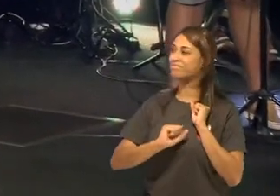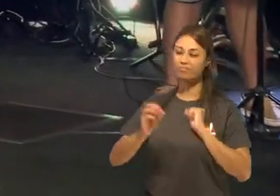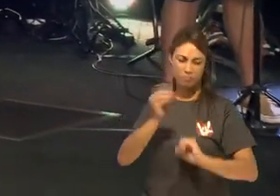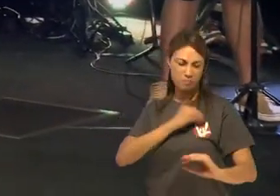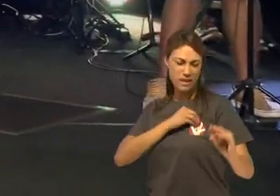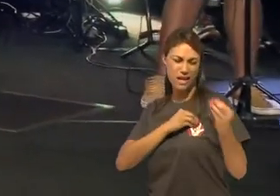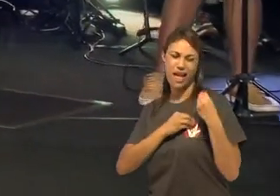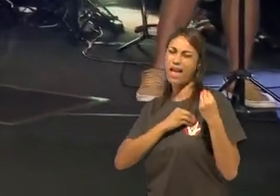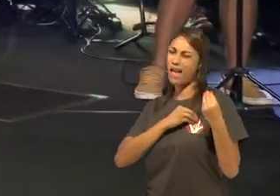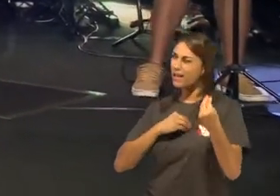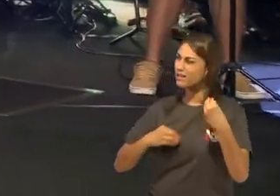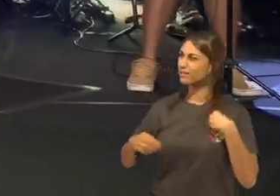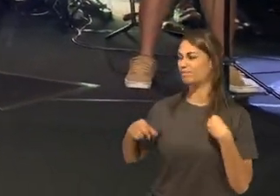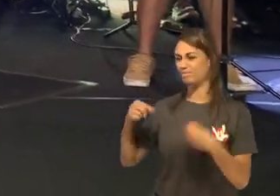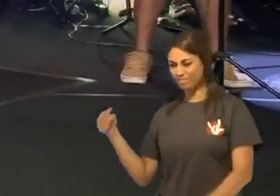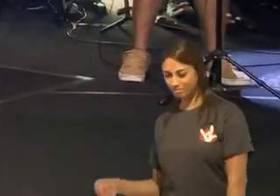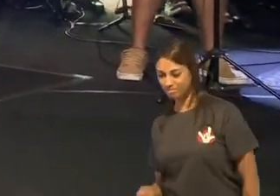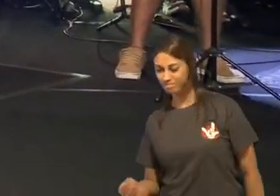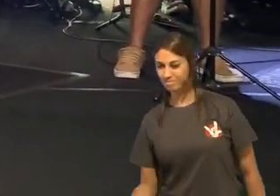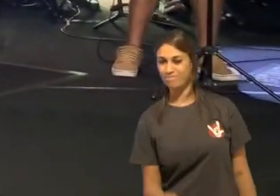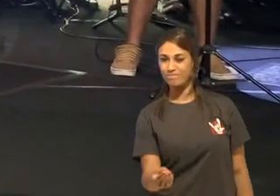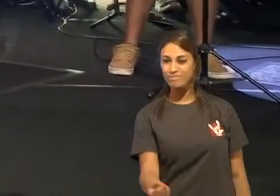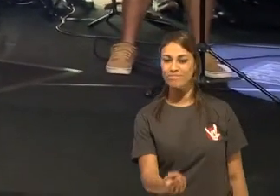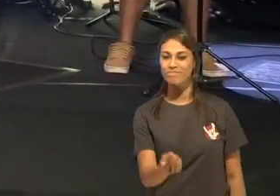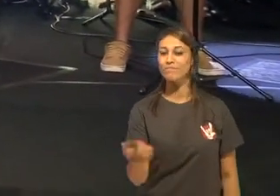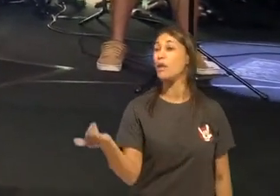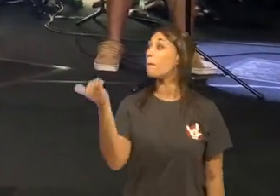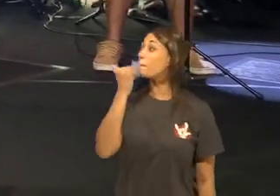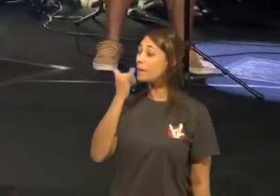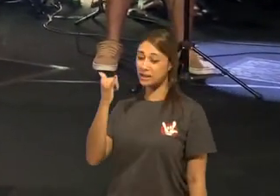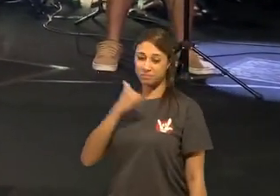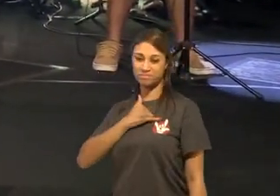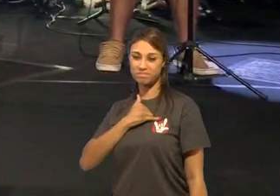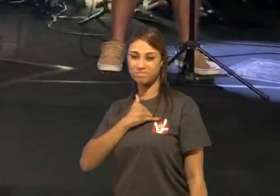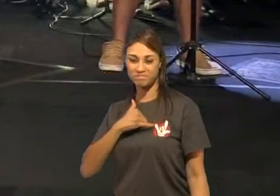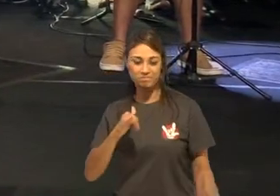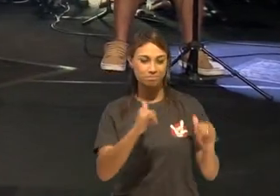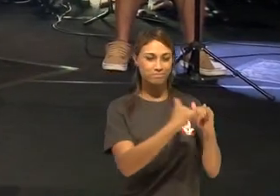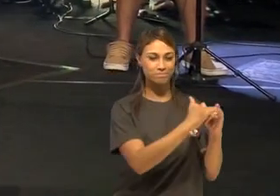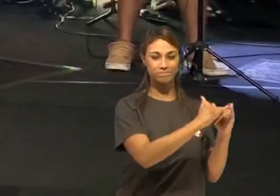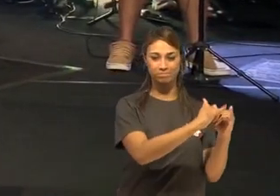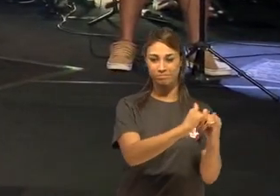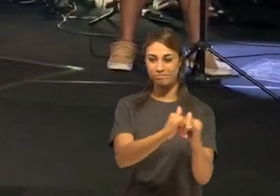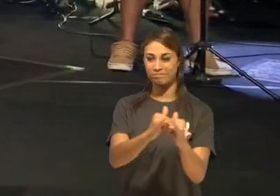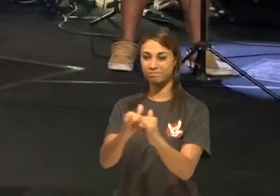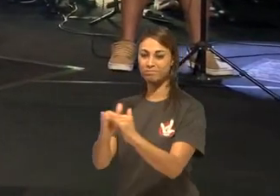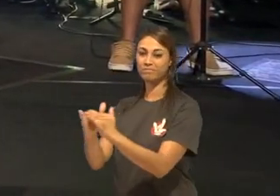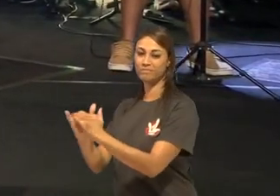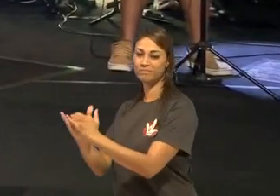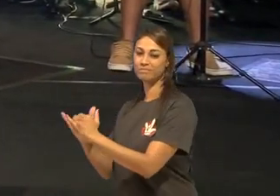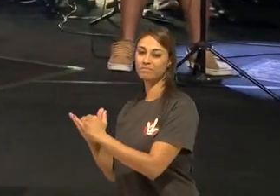pecado infinitamente perdoado. Eu sei que sou, que sou.